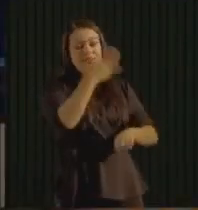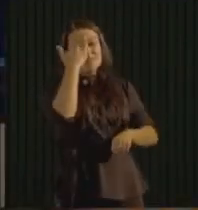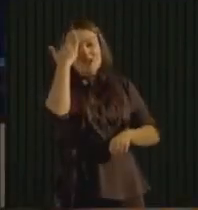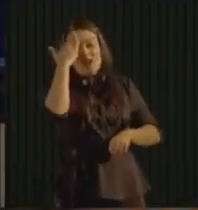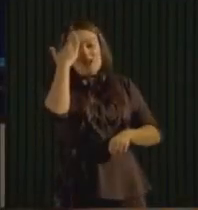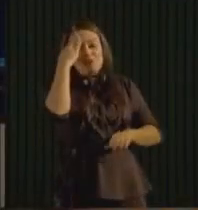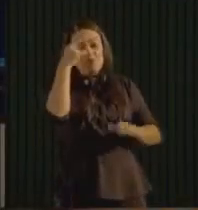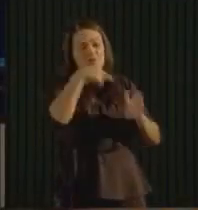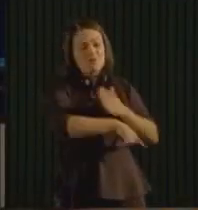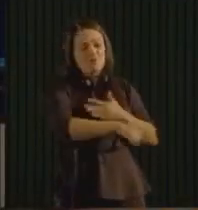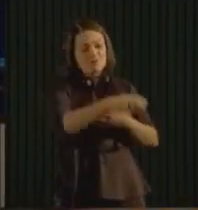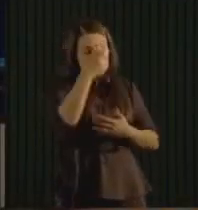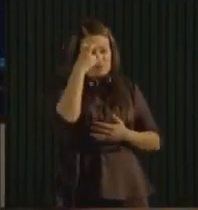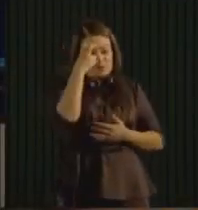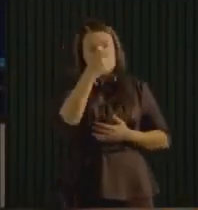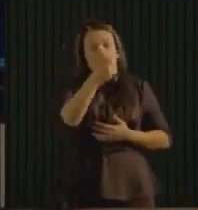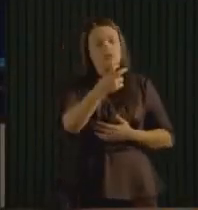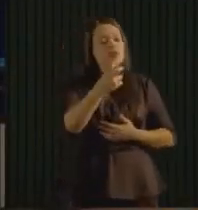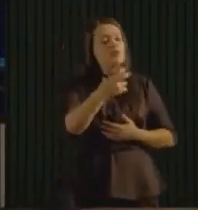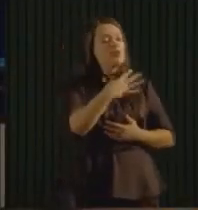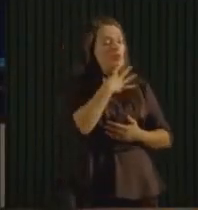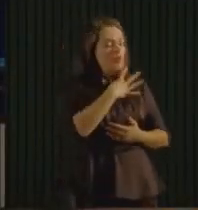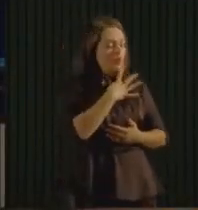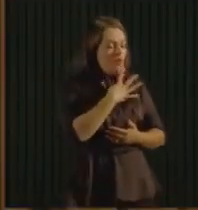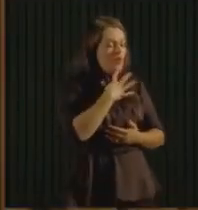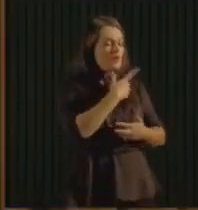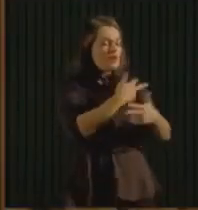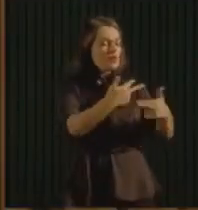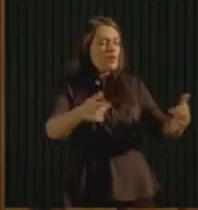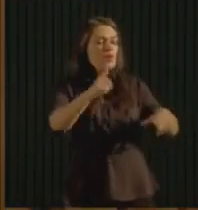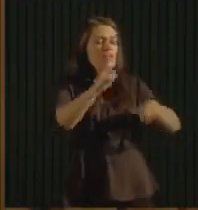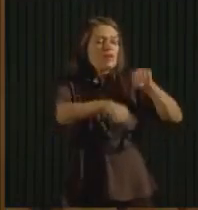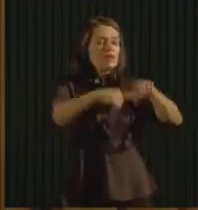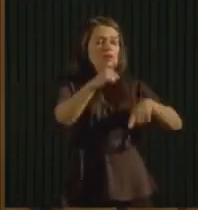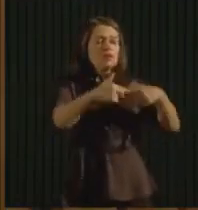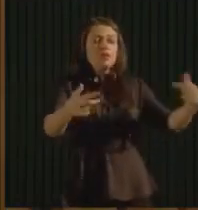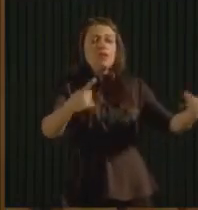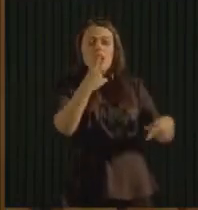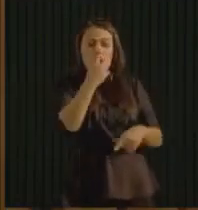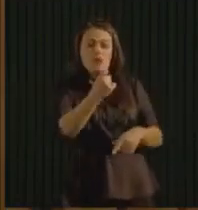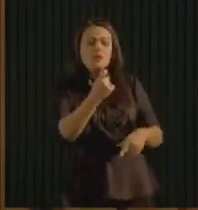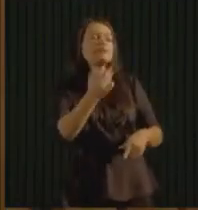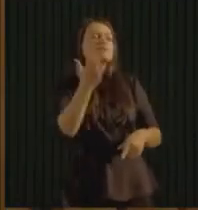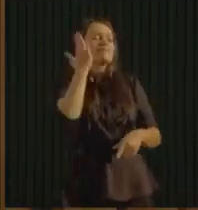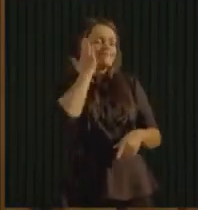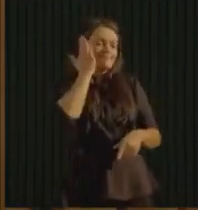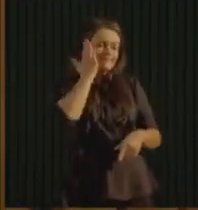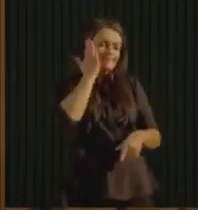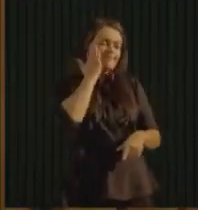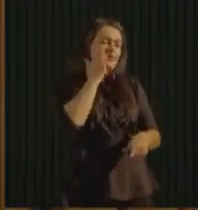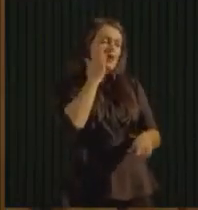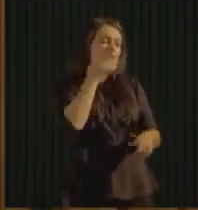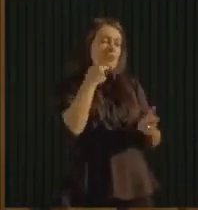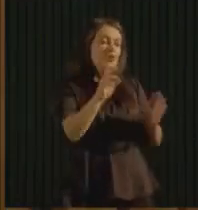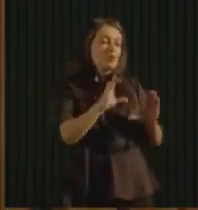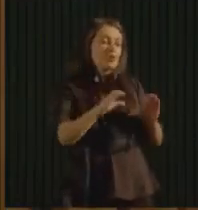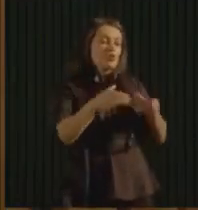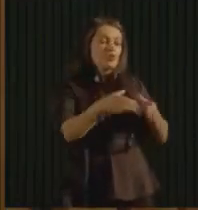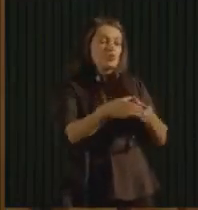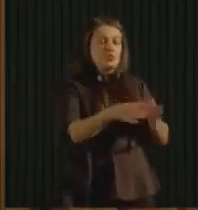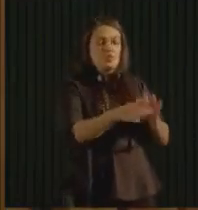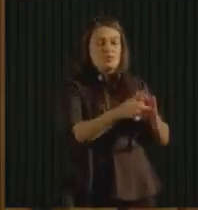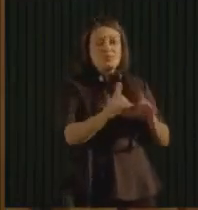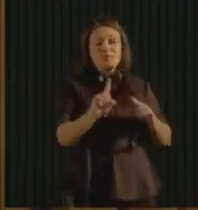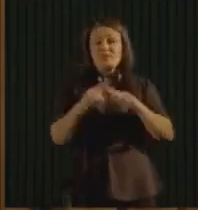porque eles precisam do produto para recirculá-lo no mercado da reciclagem. Então, já as empresas fazem